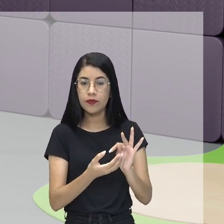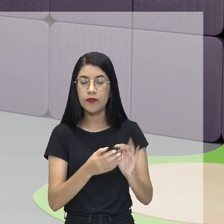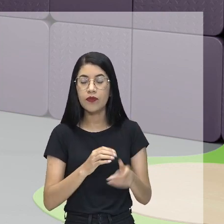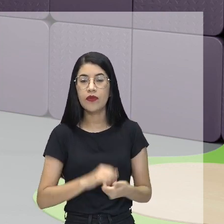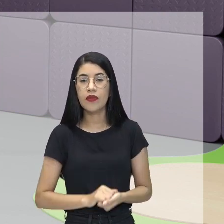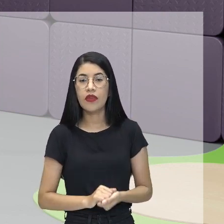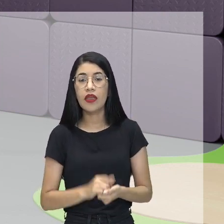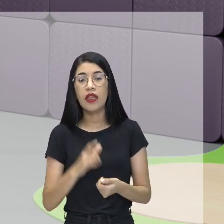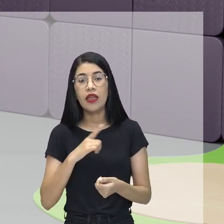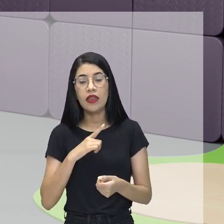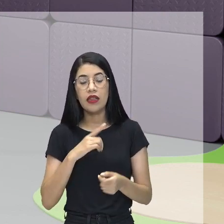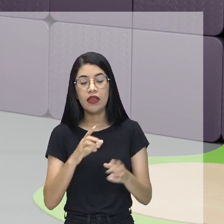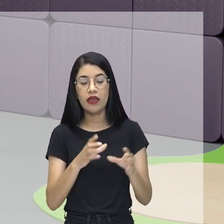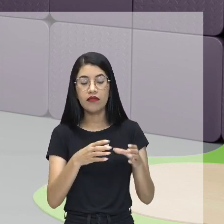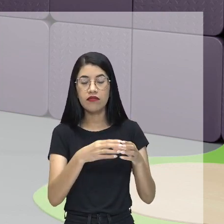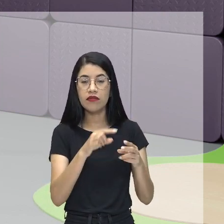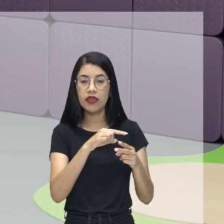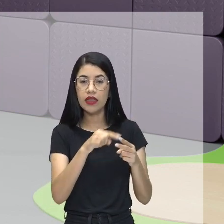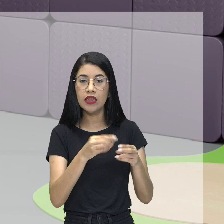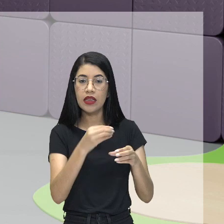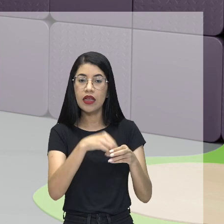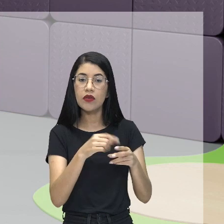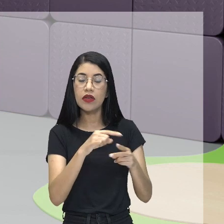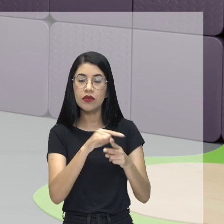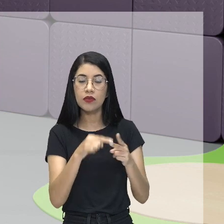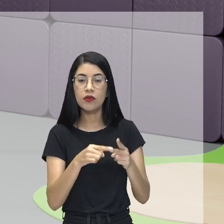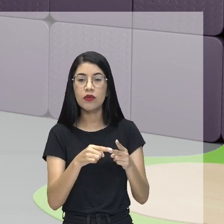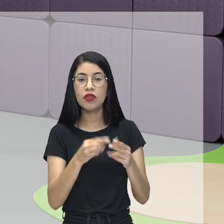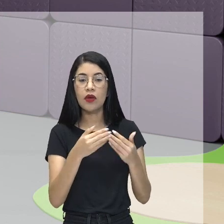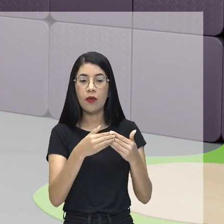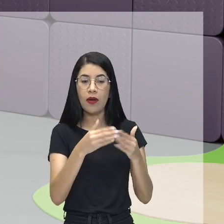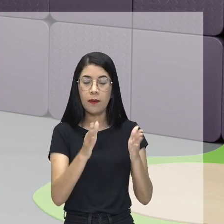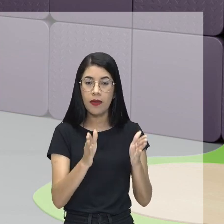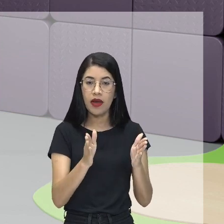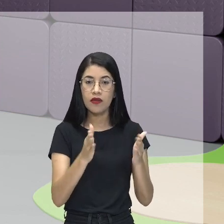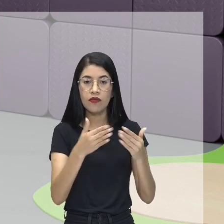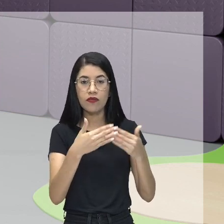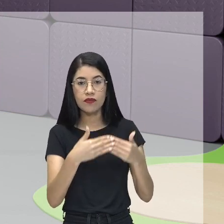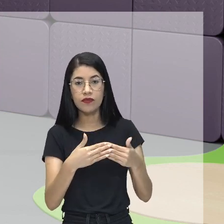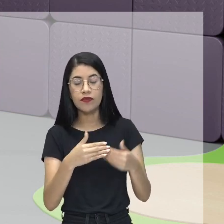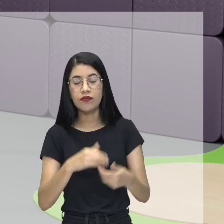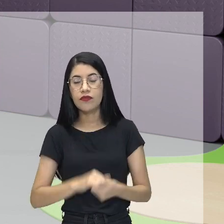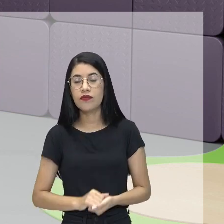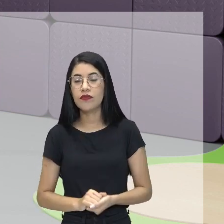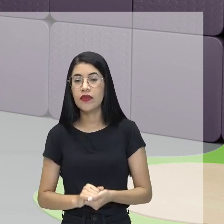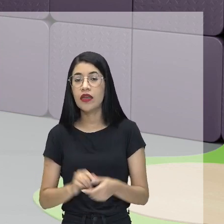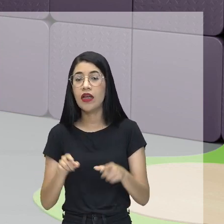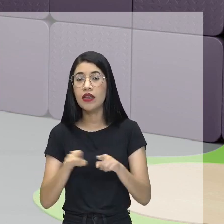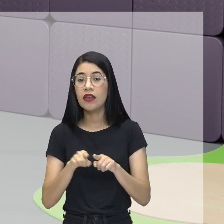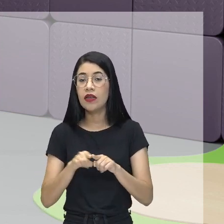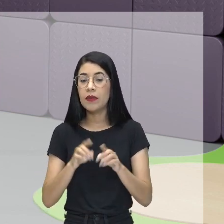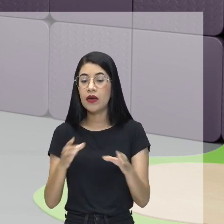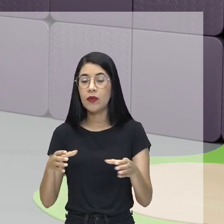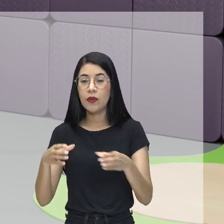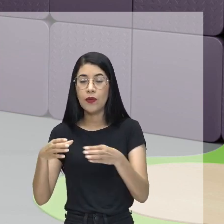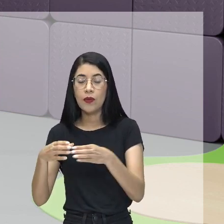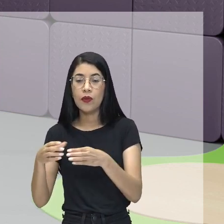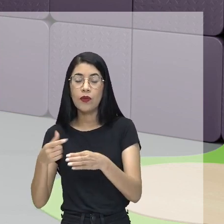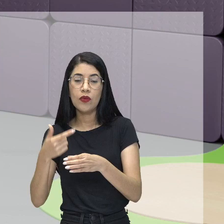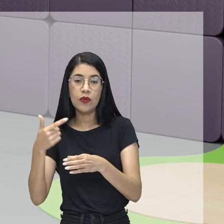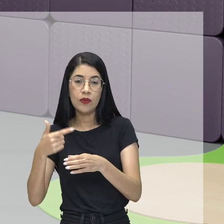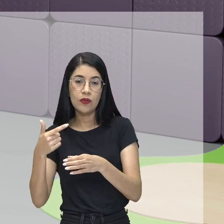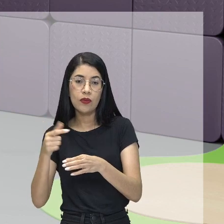elas se dividem em ciclo fechado e ciclo aberto. Mas também tem uma segunda classificação